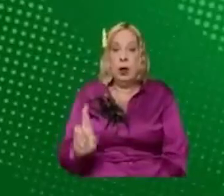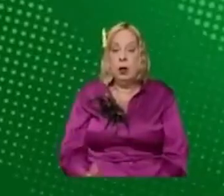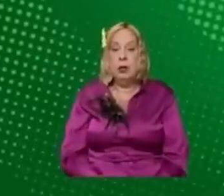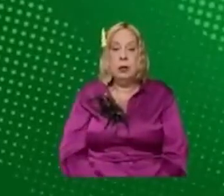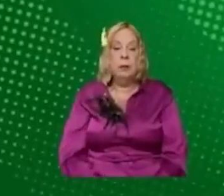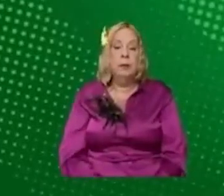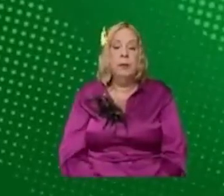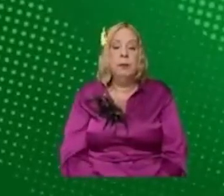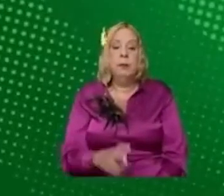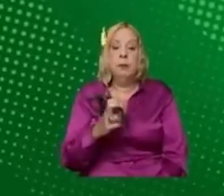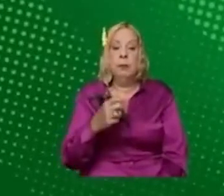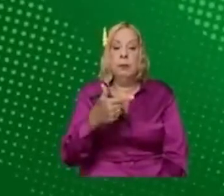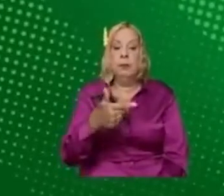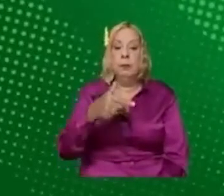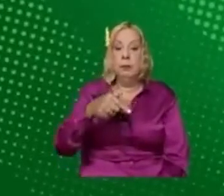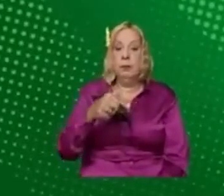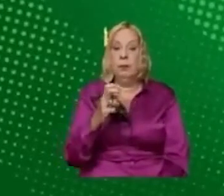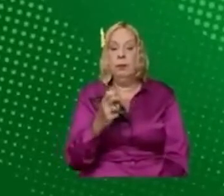que leva?